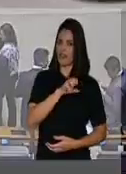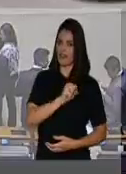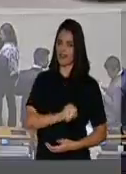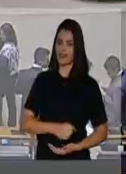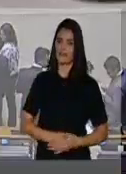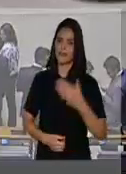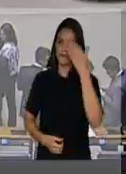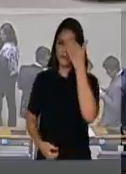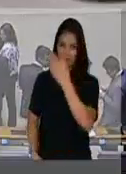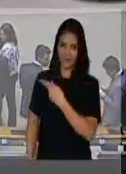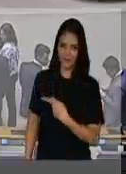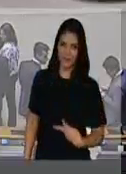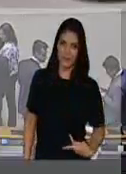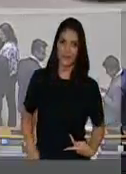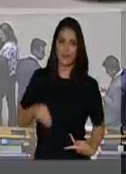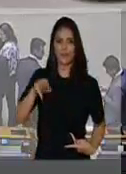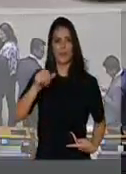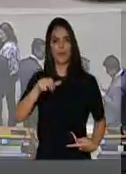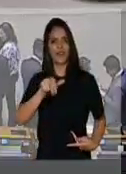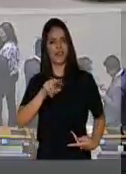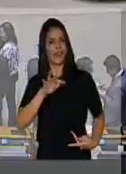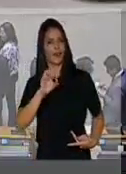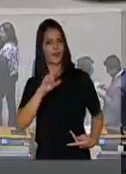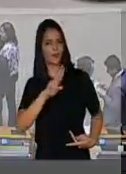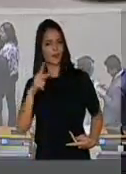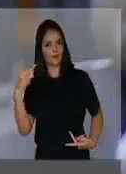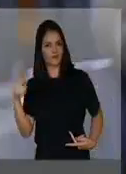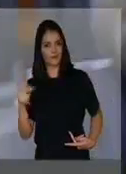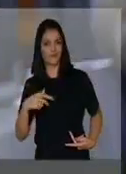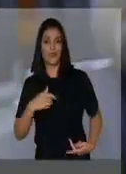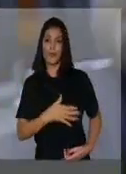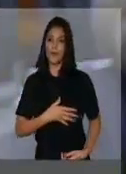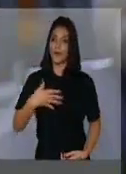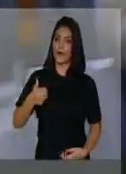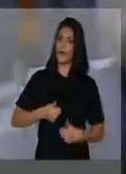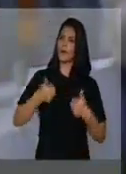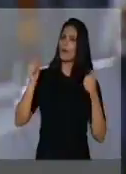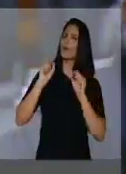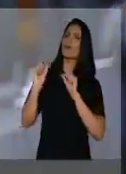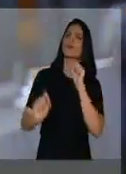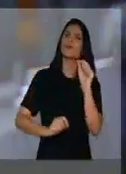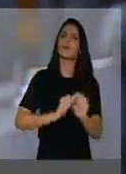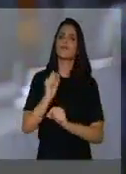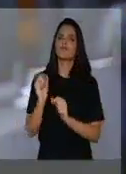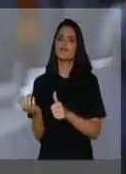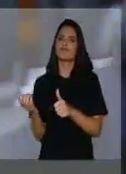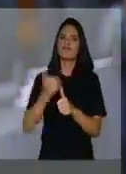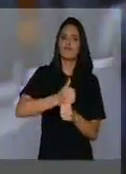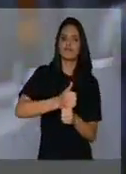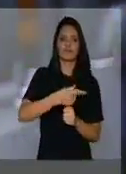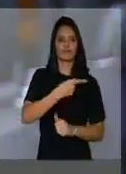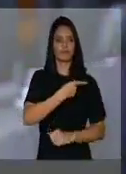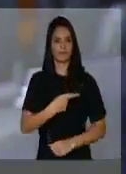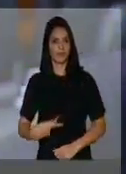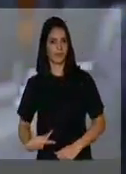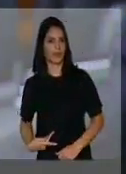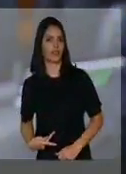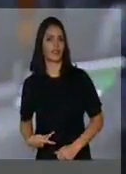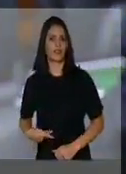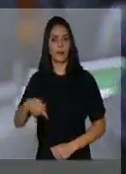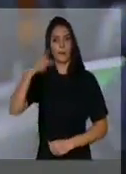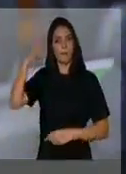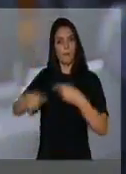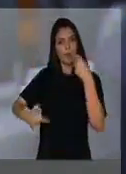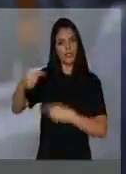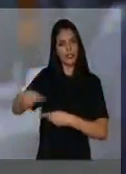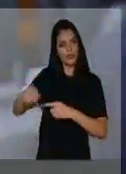Obrigado, senhor presidente Manato. Tenho muito orgulho de assumir a presidência do Partido